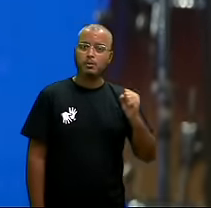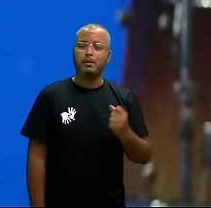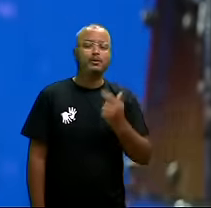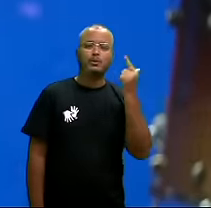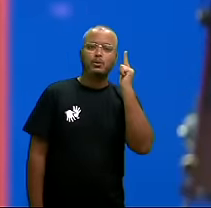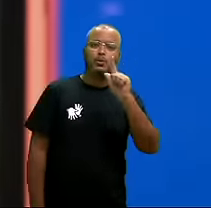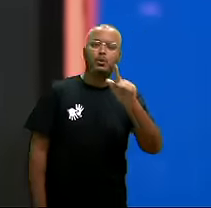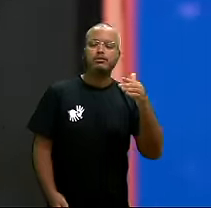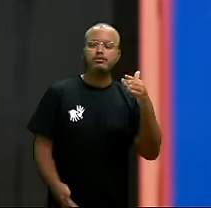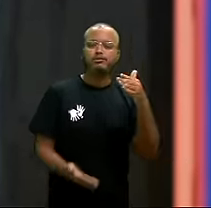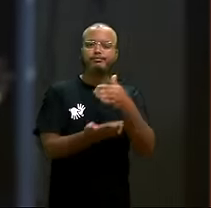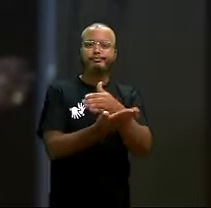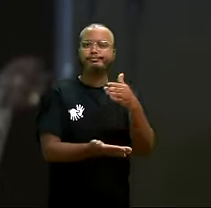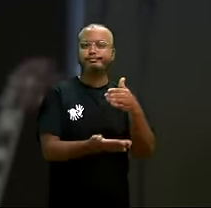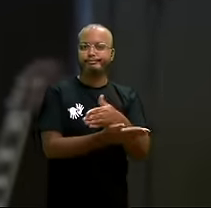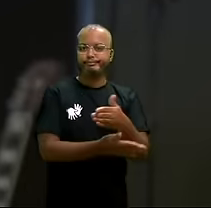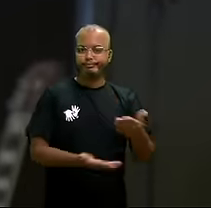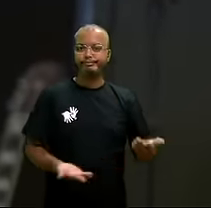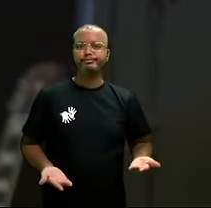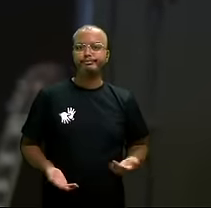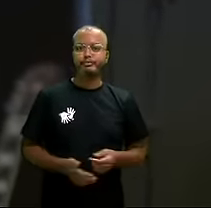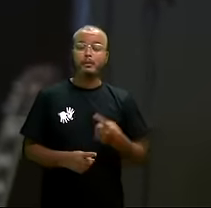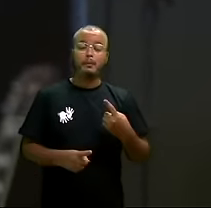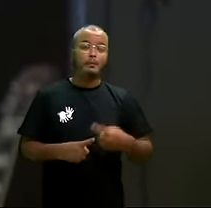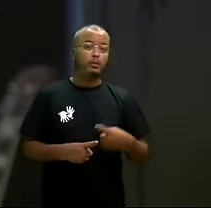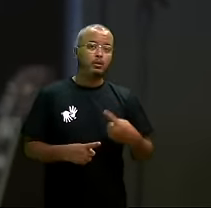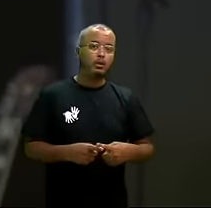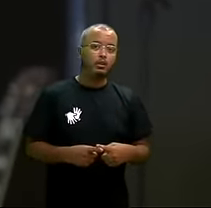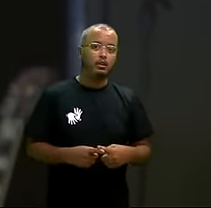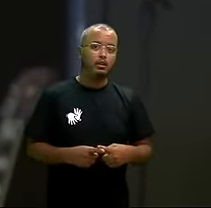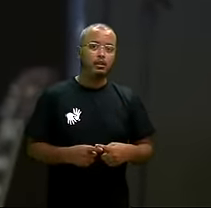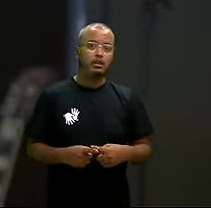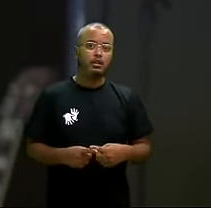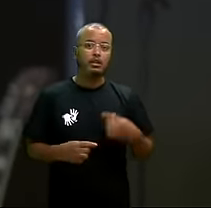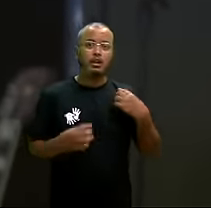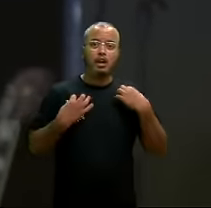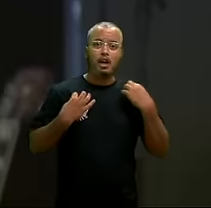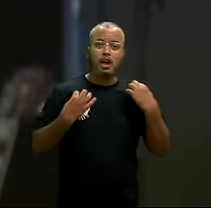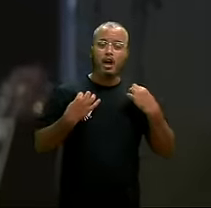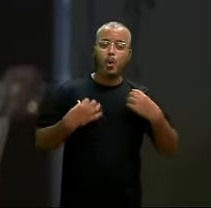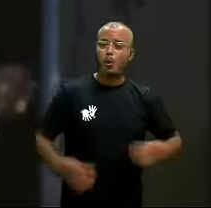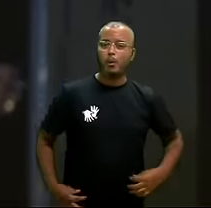conseguir se movimentar no mundo espiritual com a roupa que não é tua.